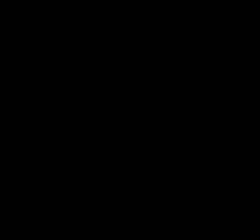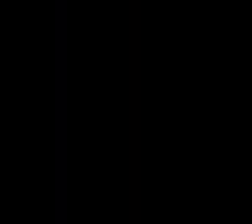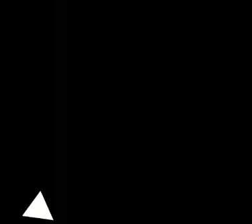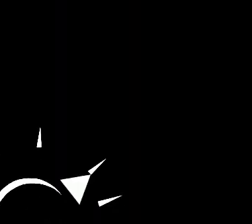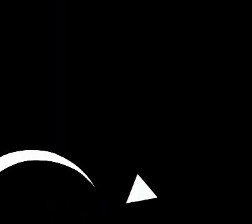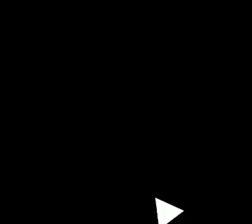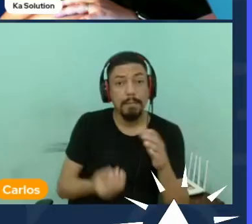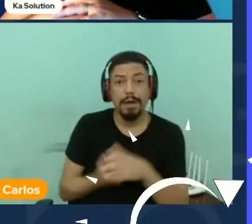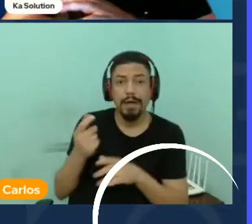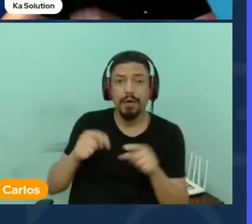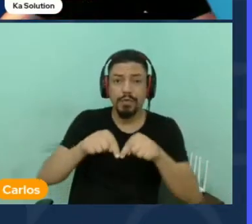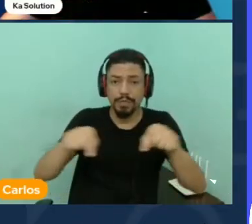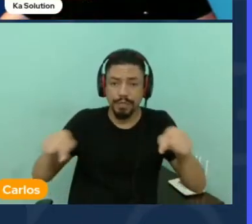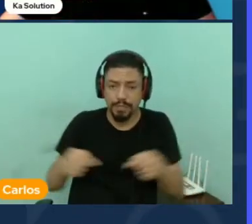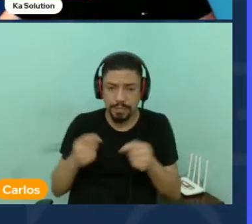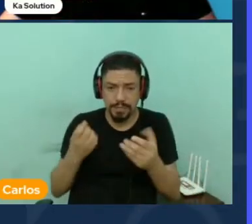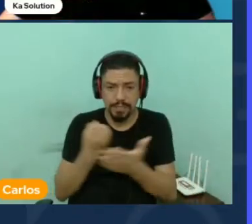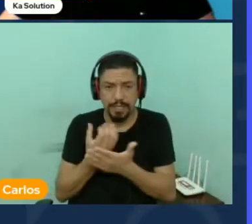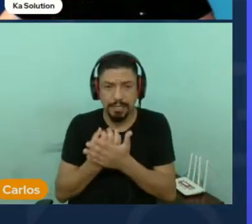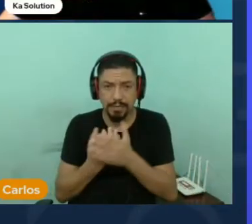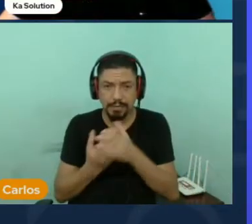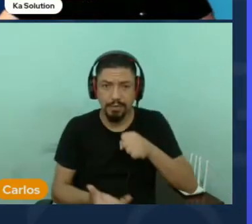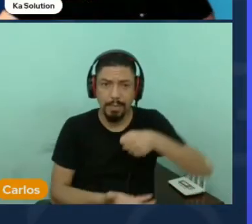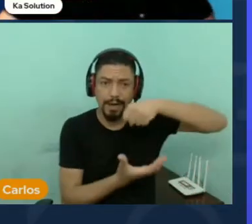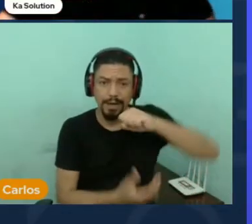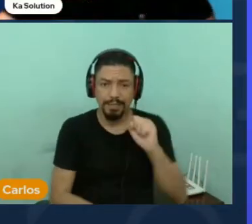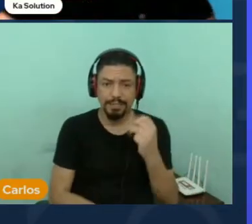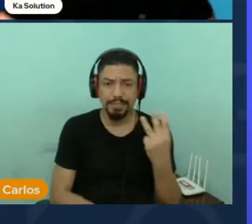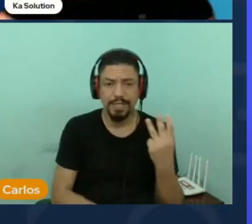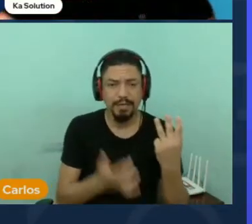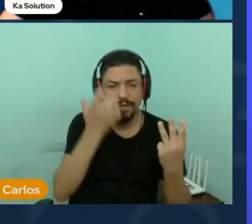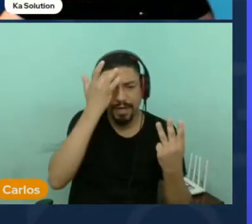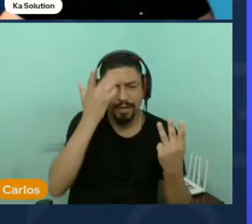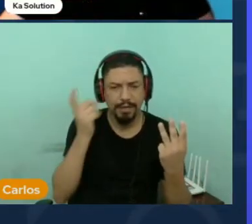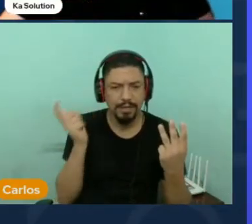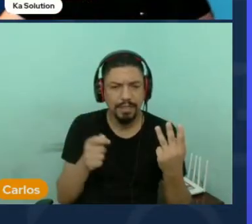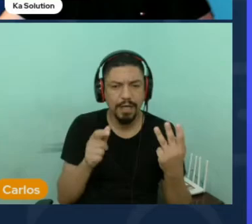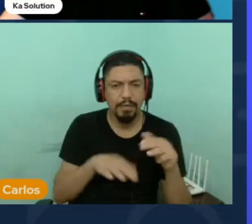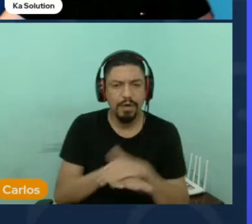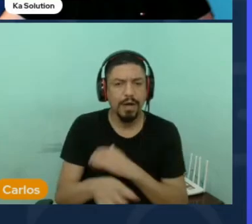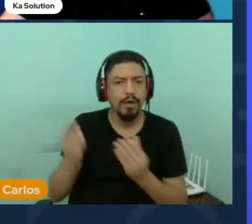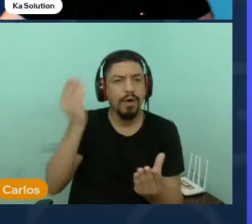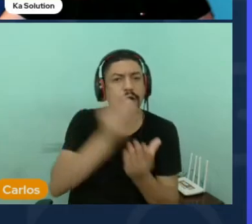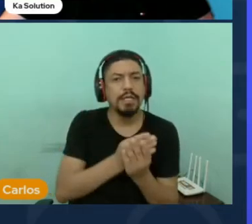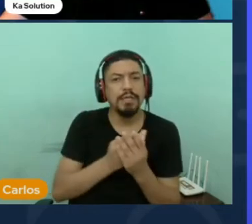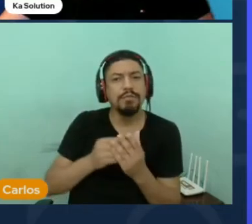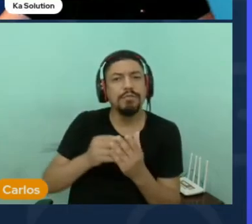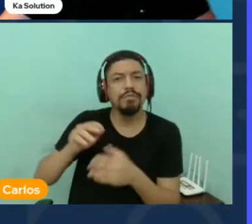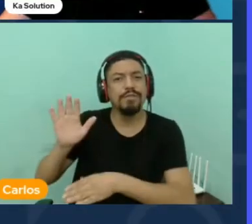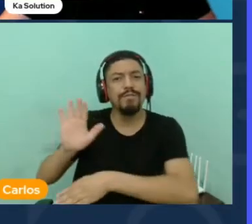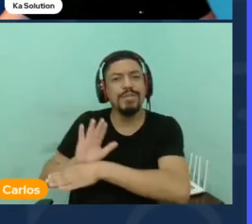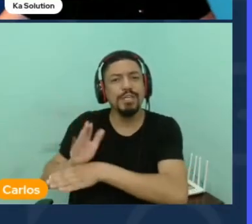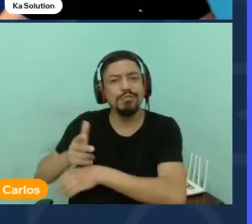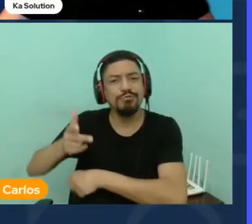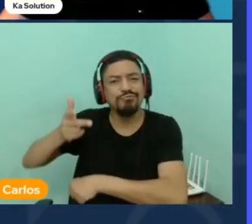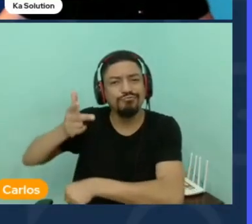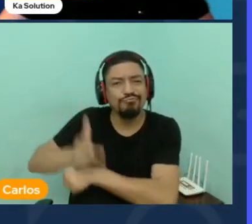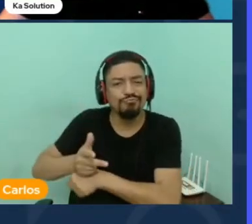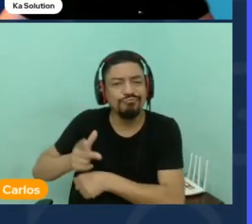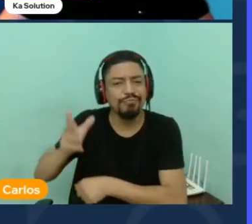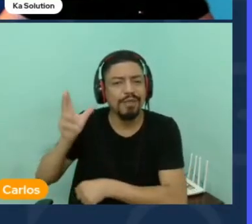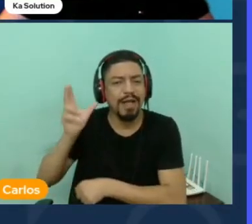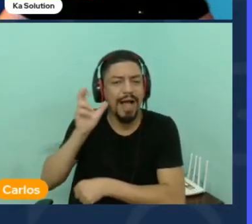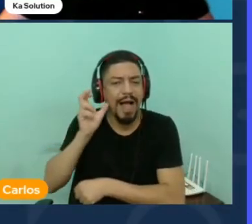Amazon S3. Posso armazenar arquivos de mídia, arquivos de vídeo.